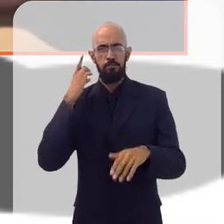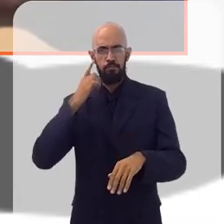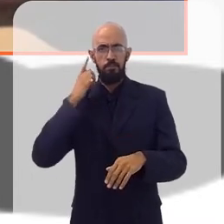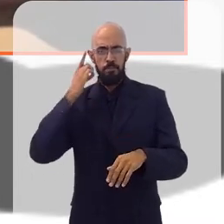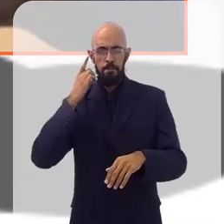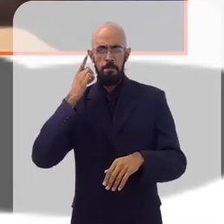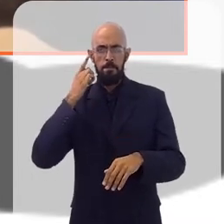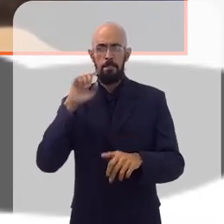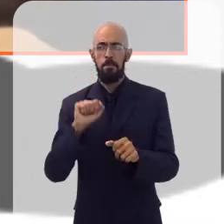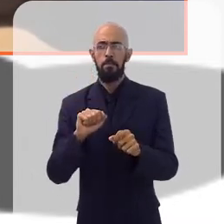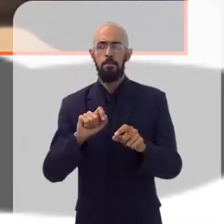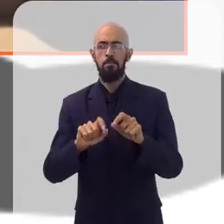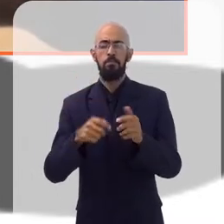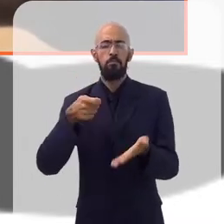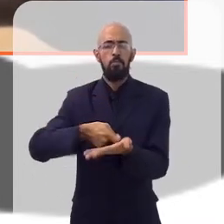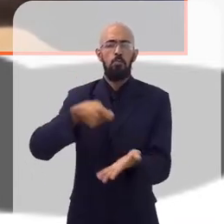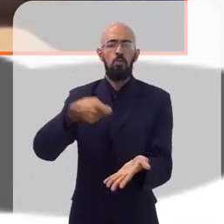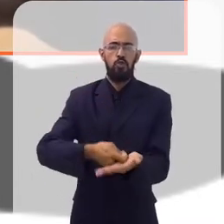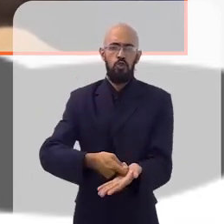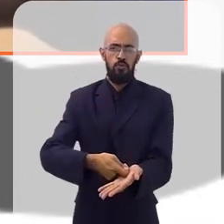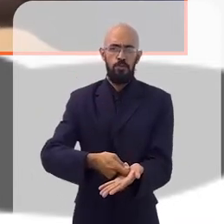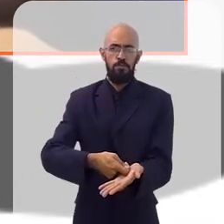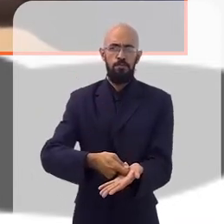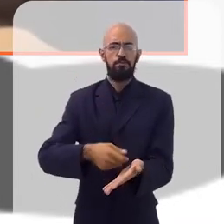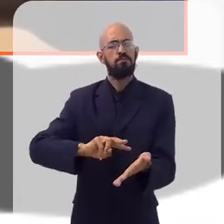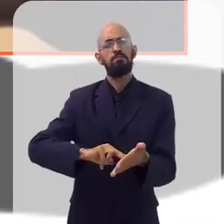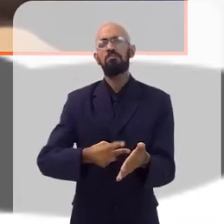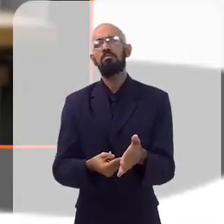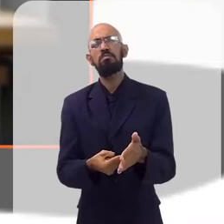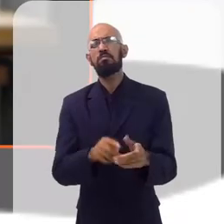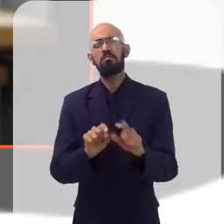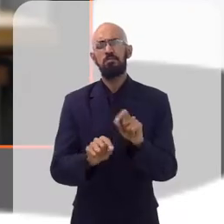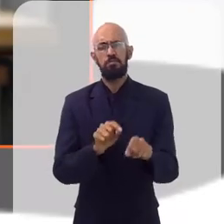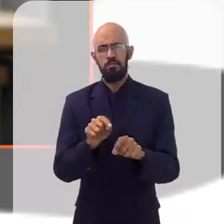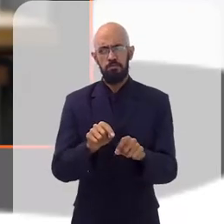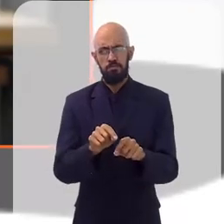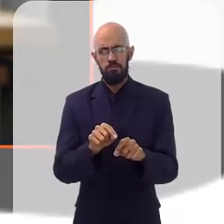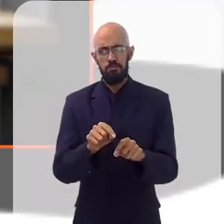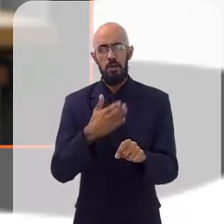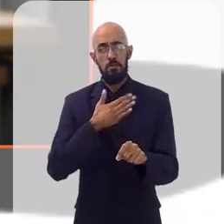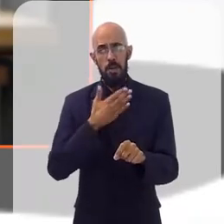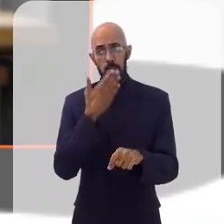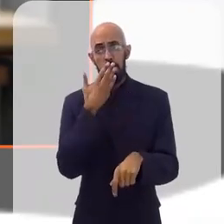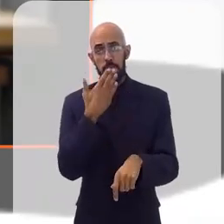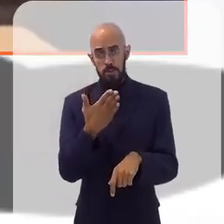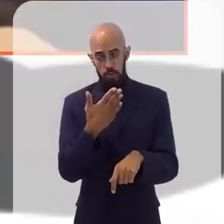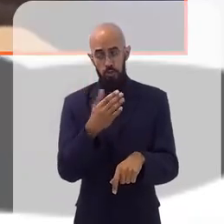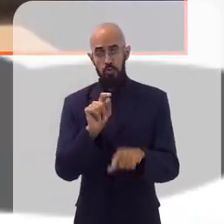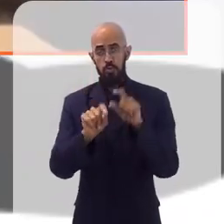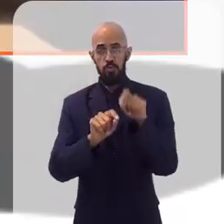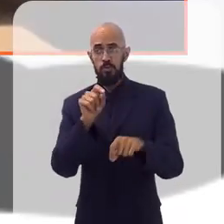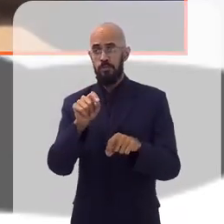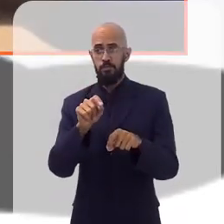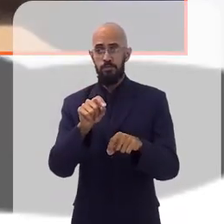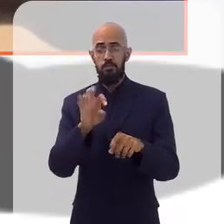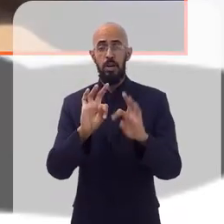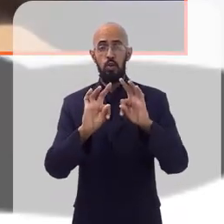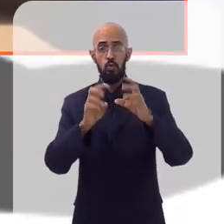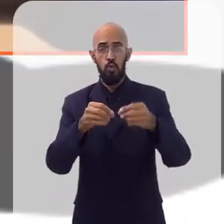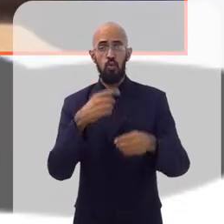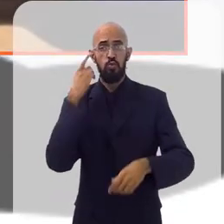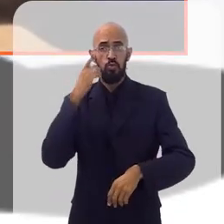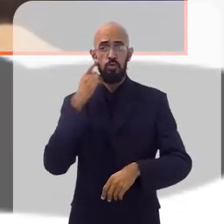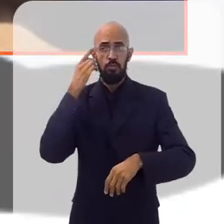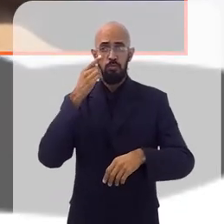né de Deputado é impositiva ou seja pacífica que o meu apelo a todos os